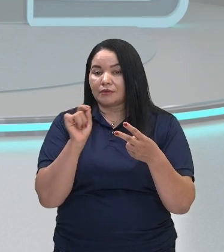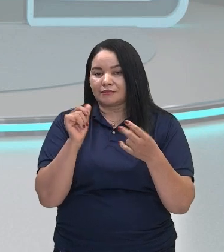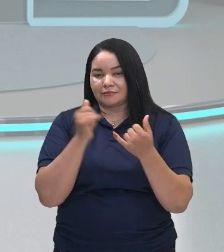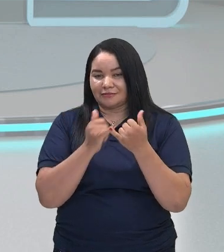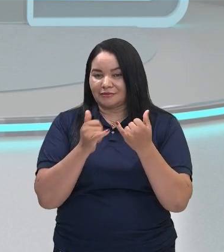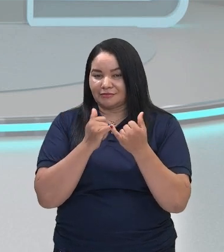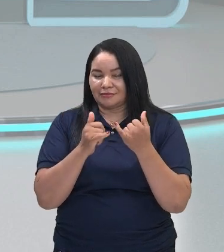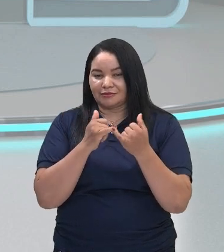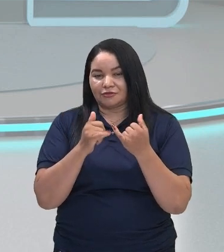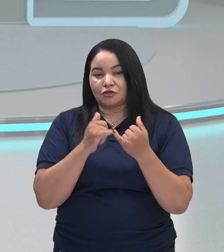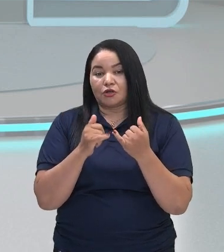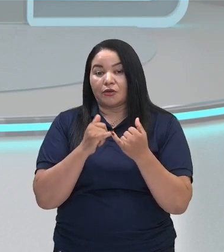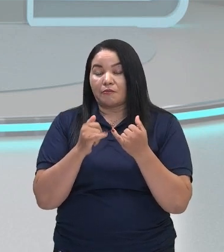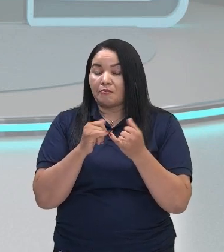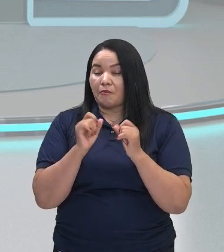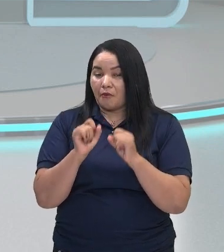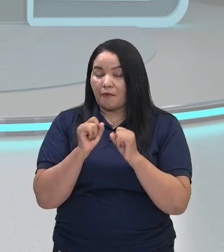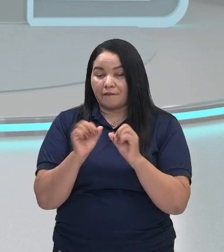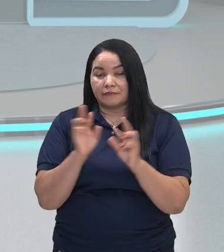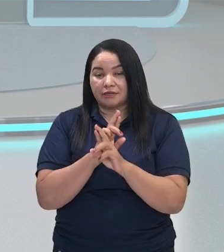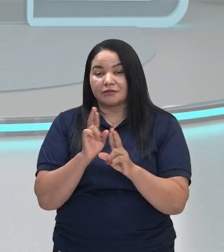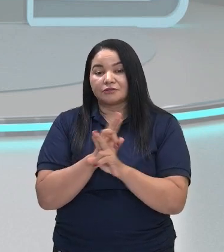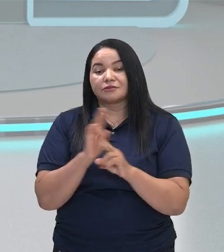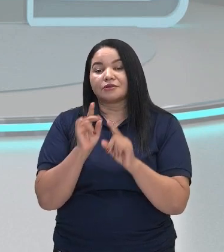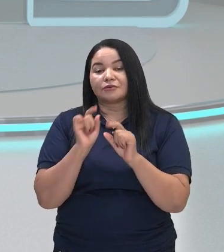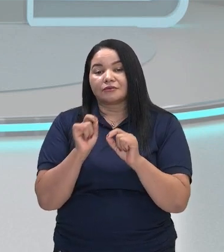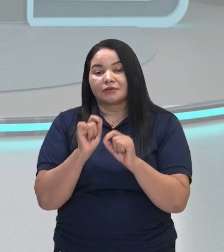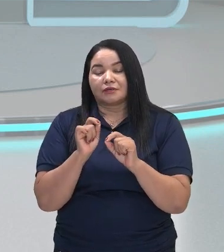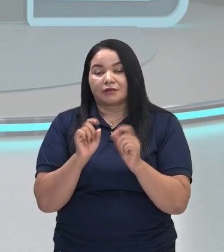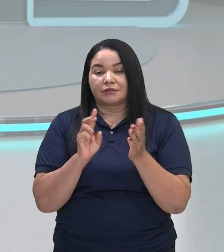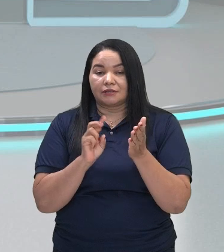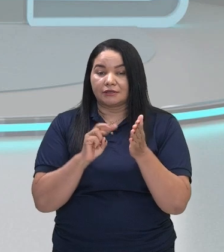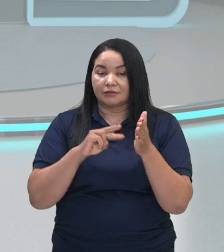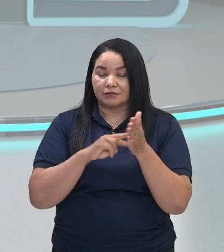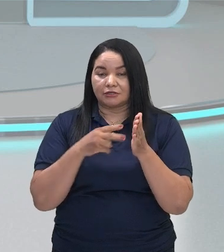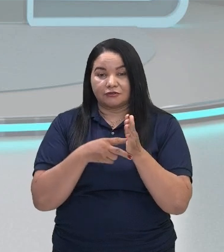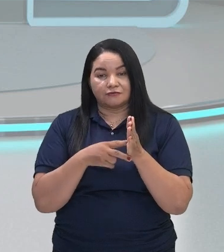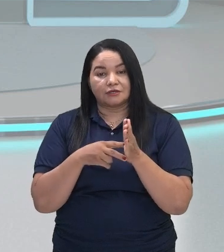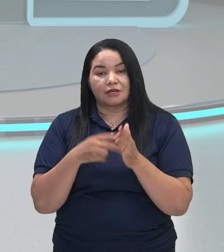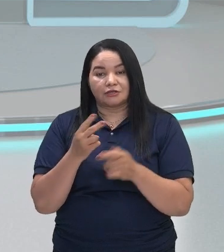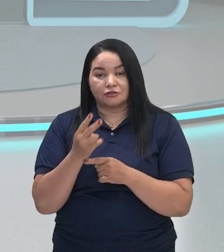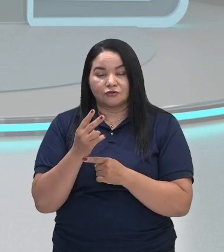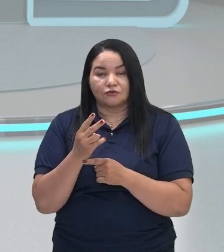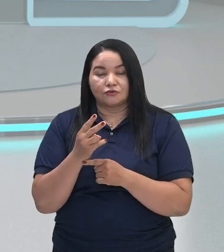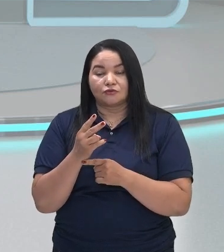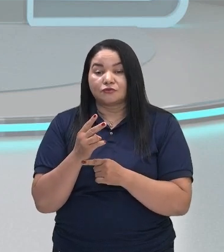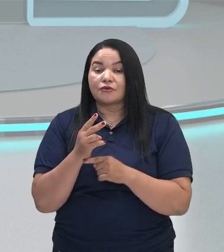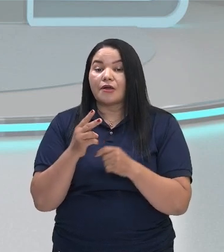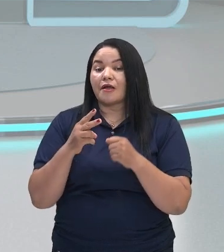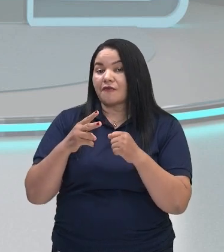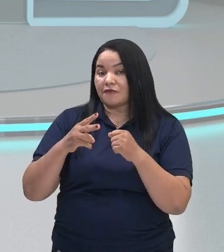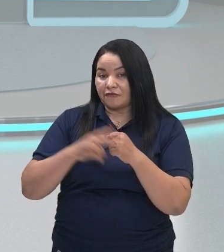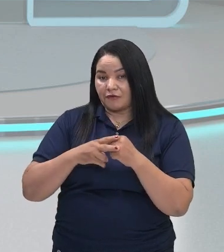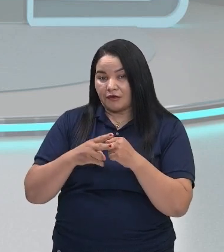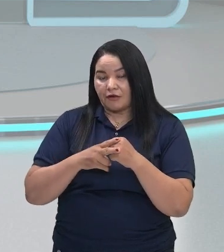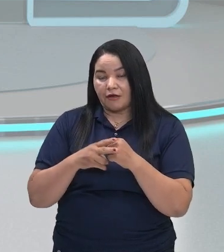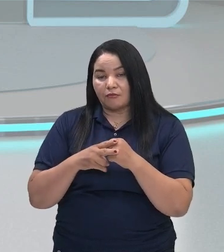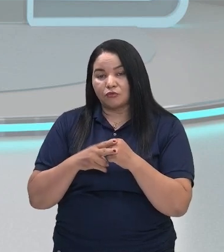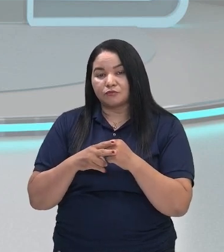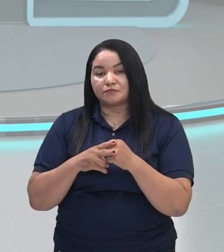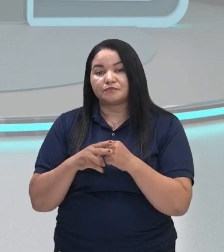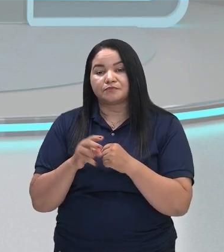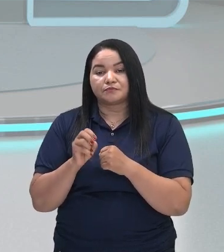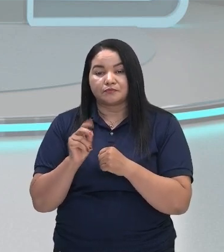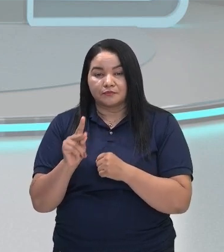que a gente pode relacionar diretamente aí a tradução dessas duas. São dois verbos aqui, tá? Então,